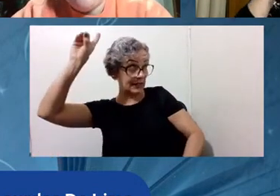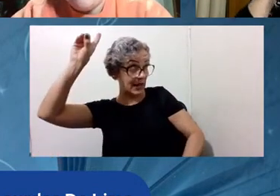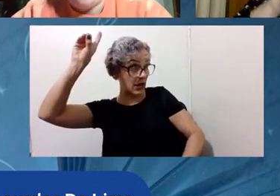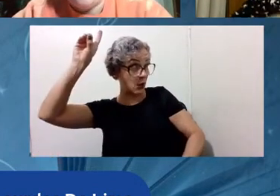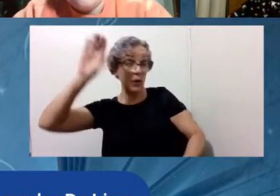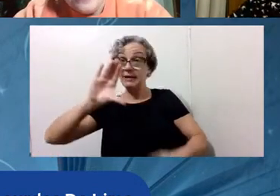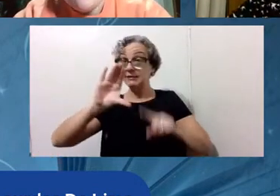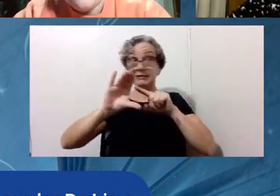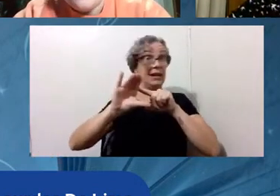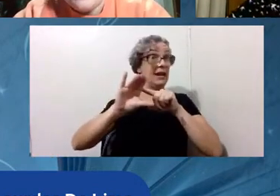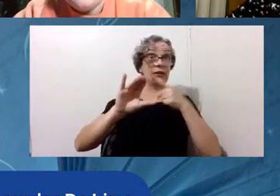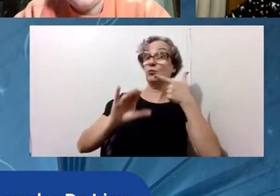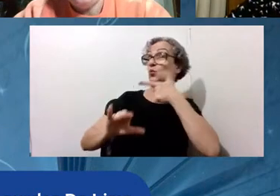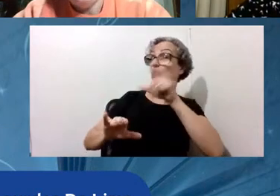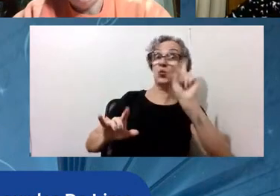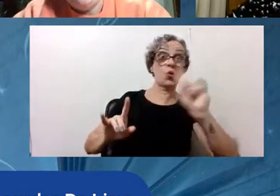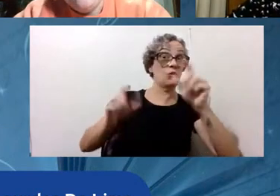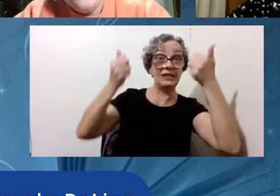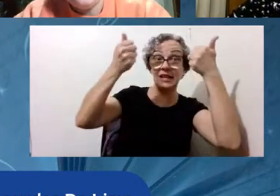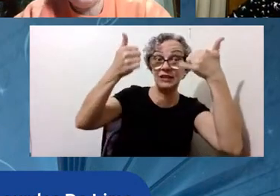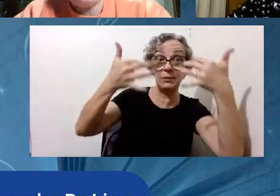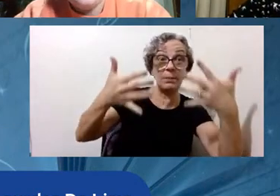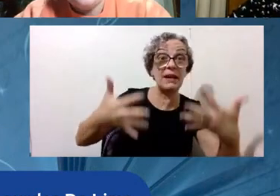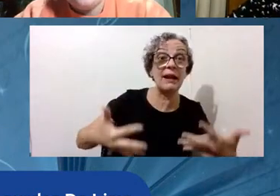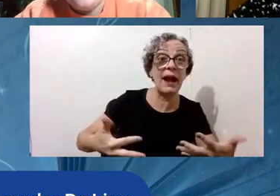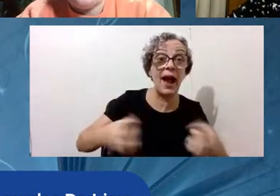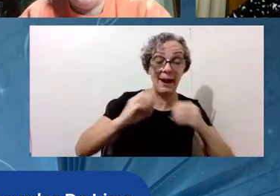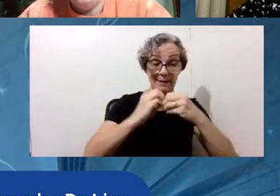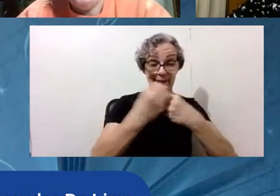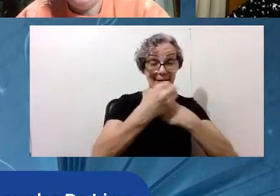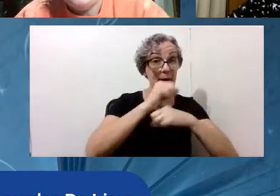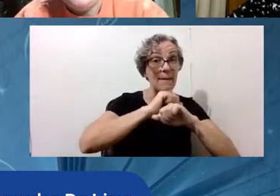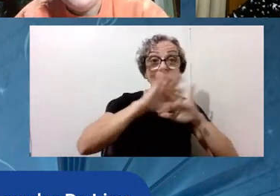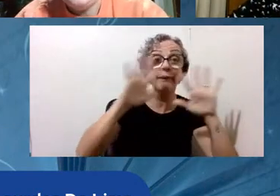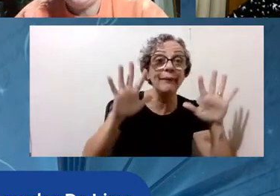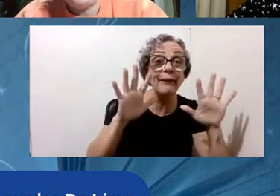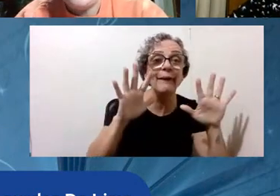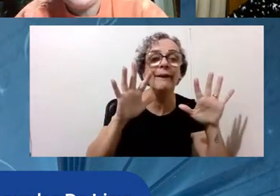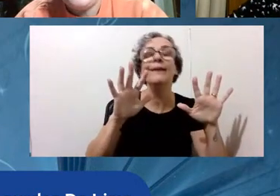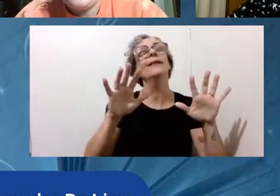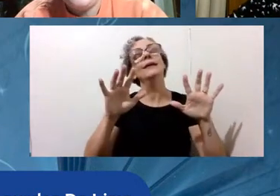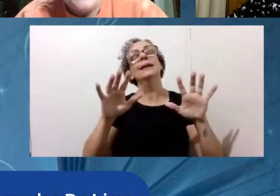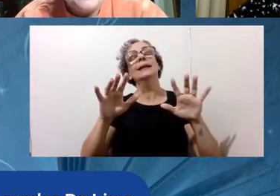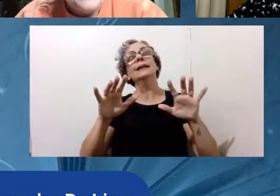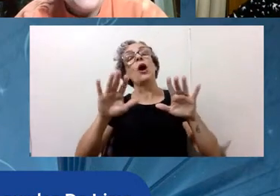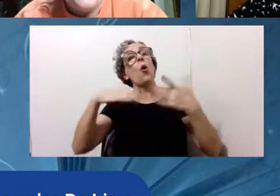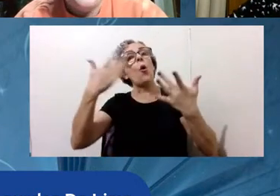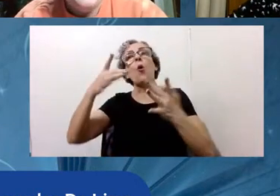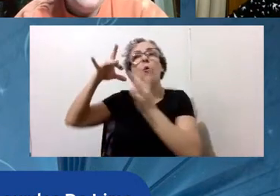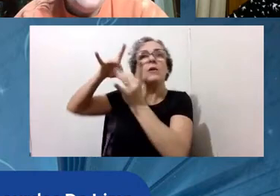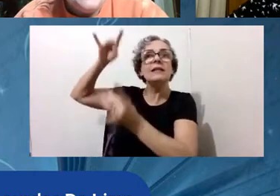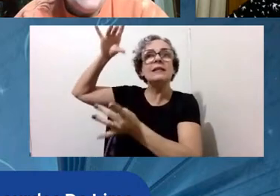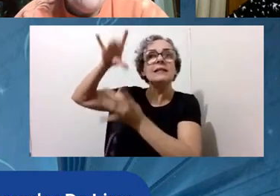explicação palpável na matéria, pois o espiritual tem grande parcela da criação, né?